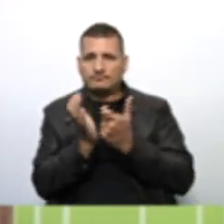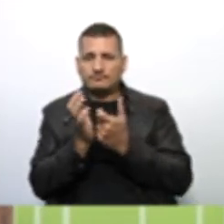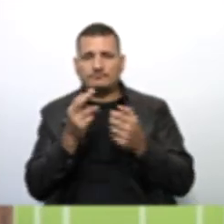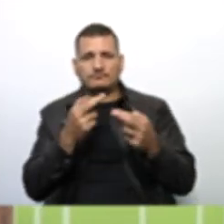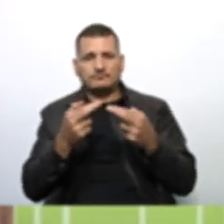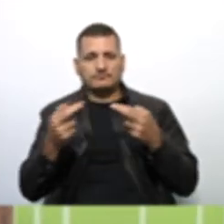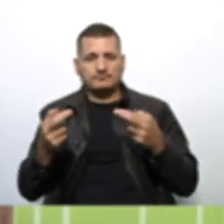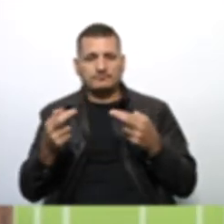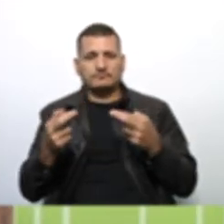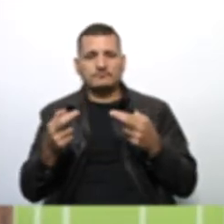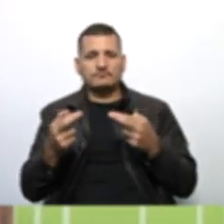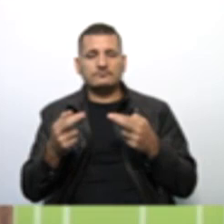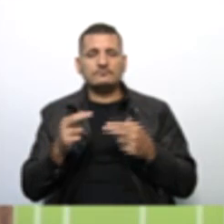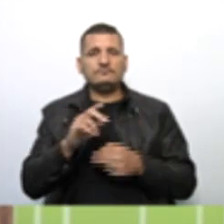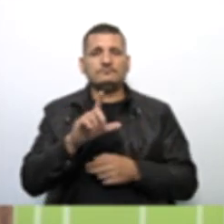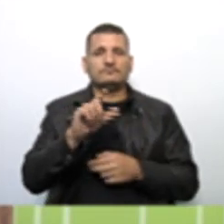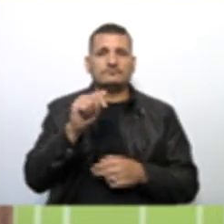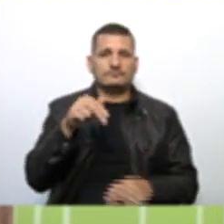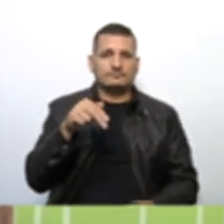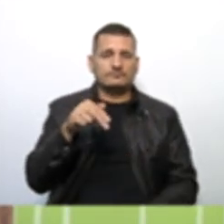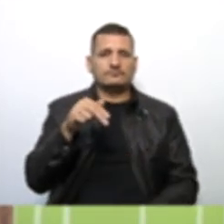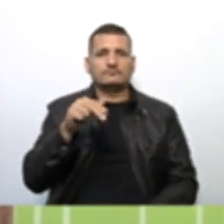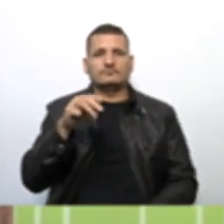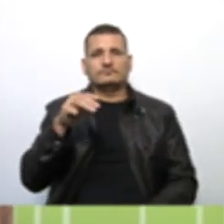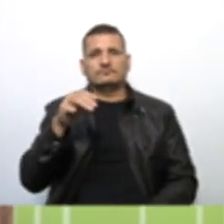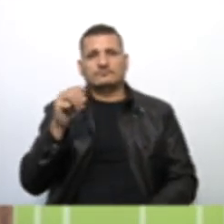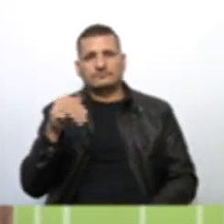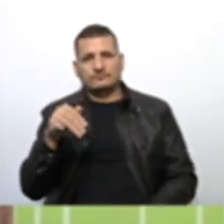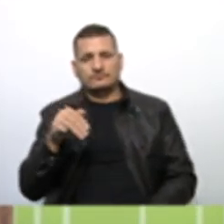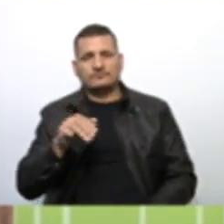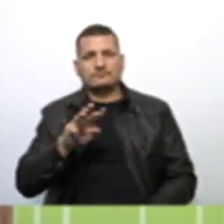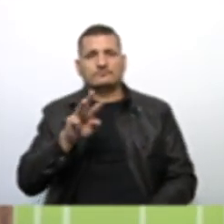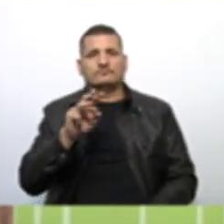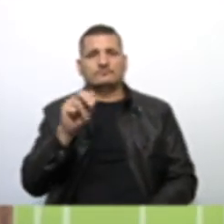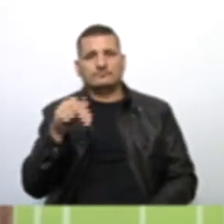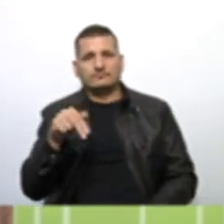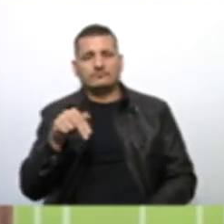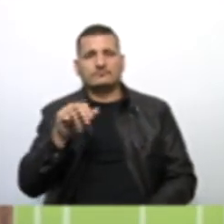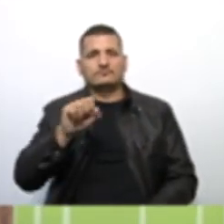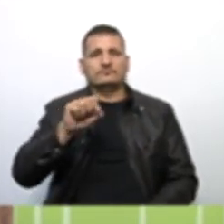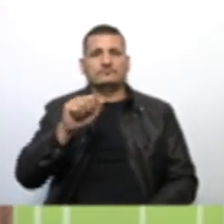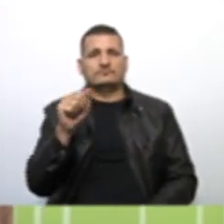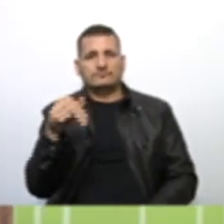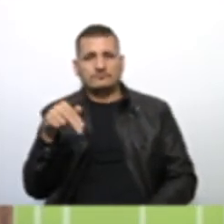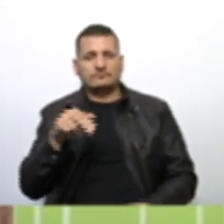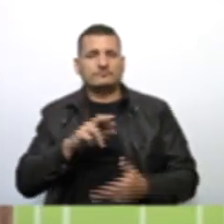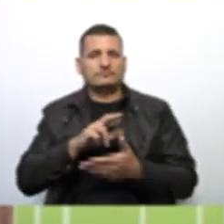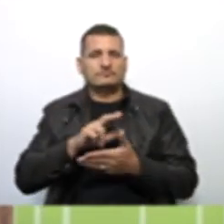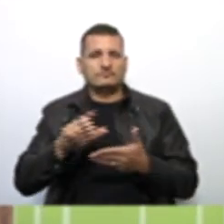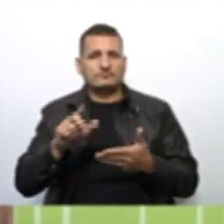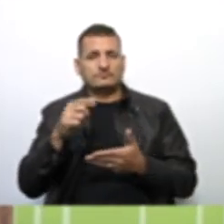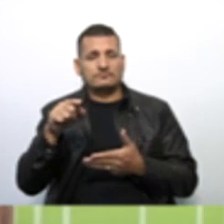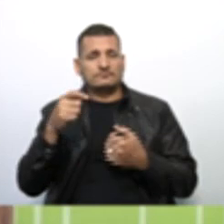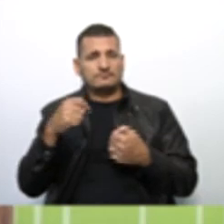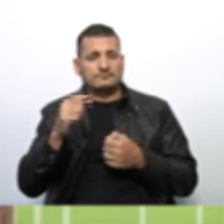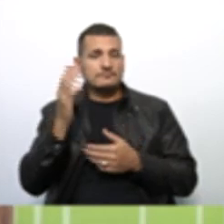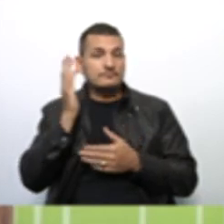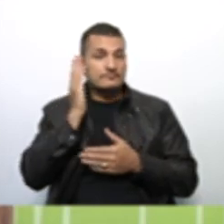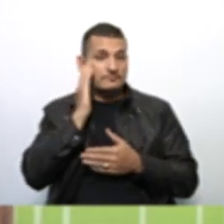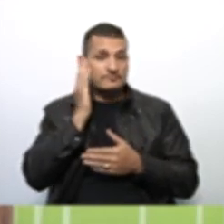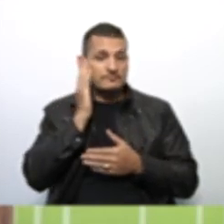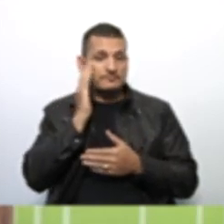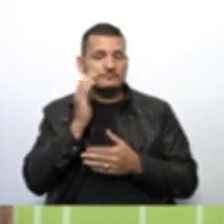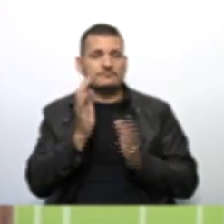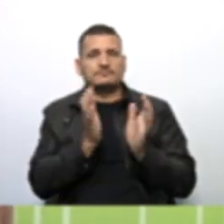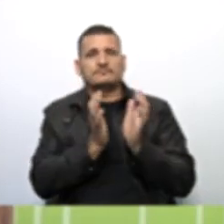rede. Ok? Nós vimos LAN, MAN, WAN, SAN, não é isso? PAN. Então, vocês têm que estar bastante afiado nessa questão